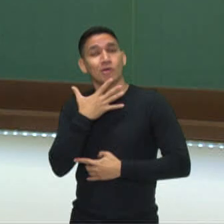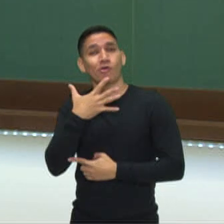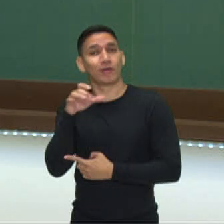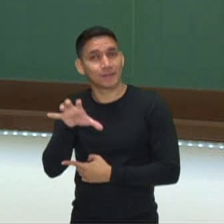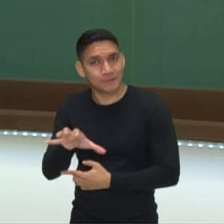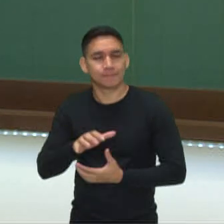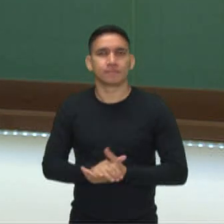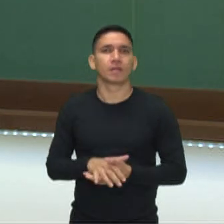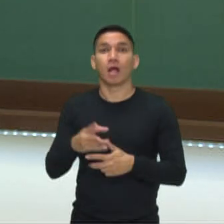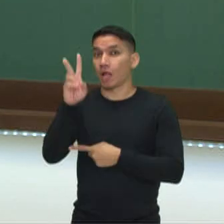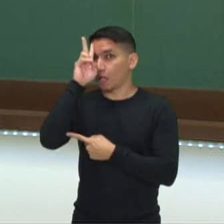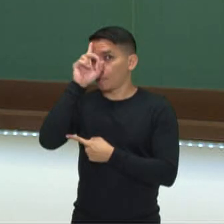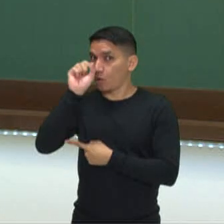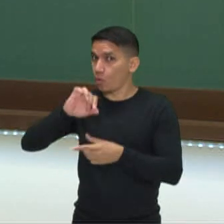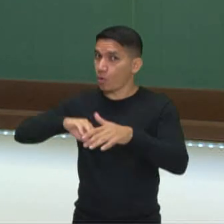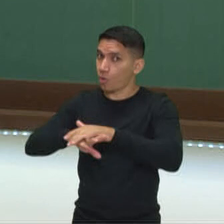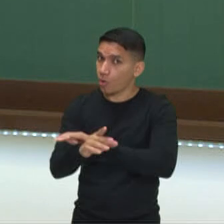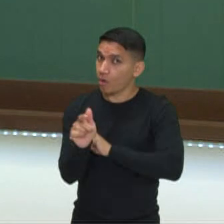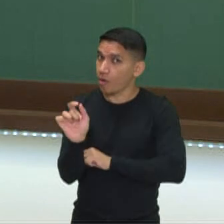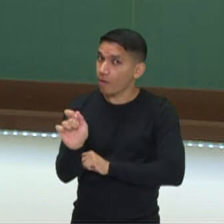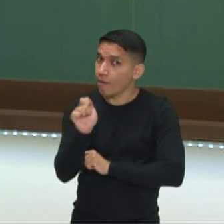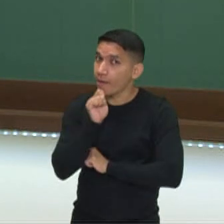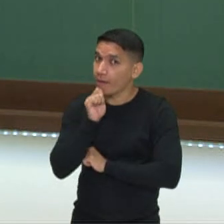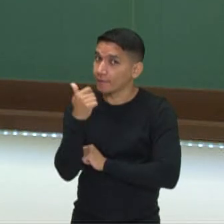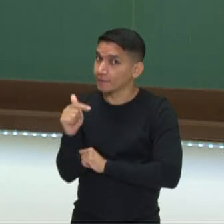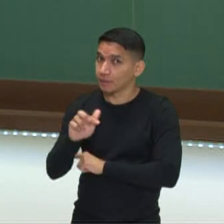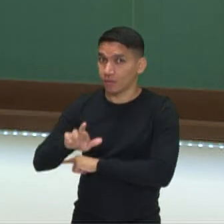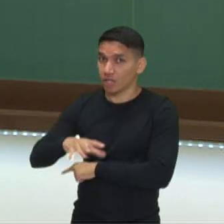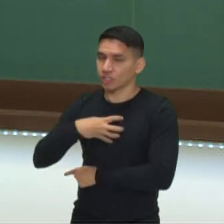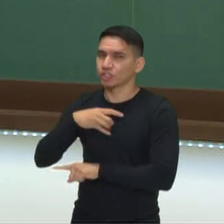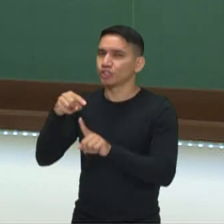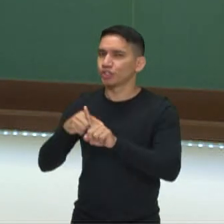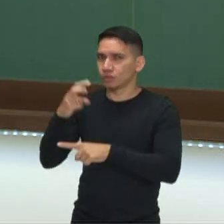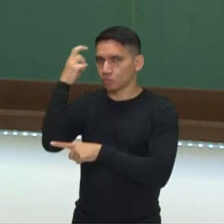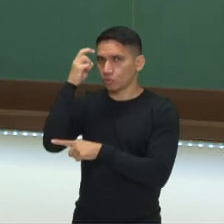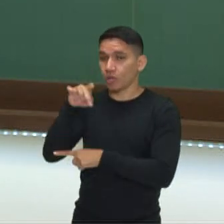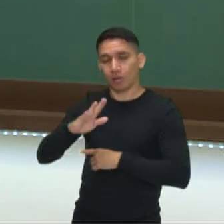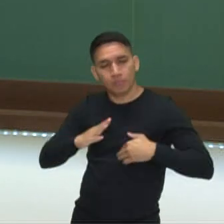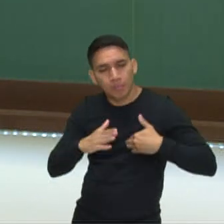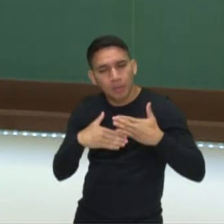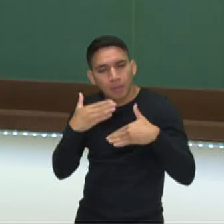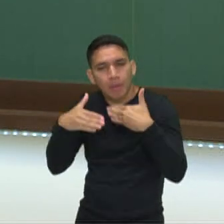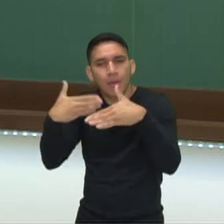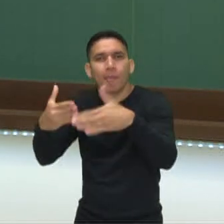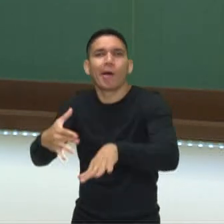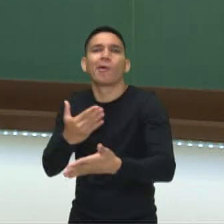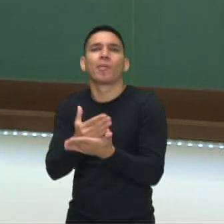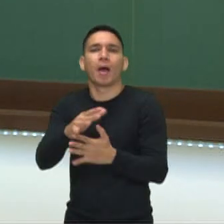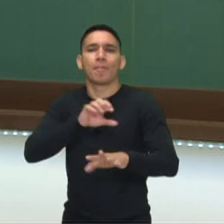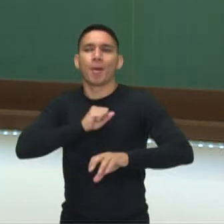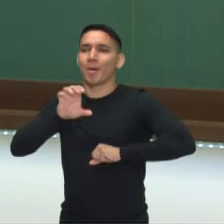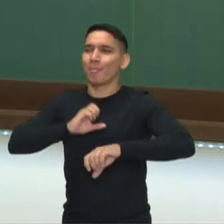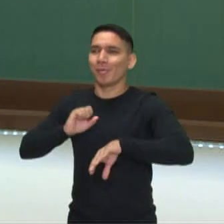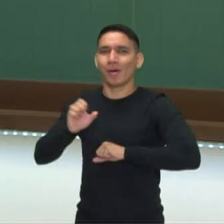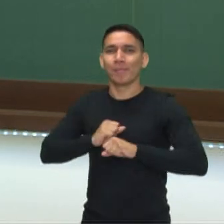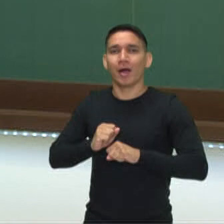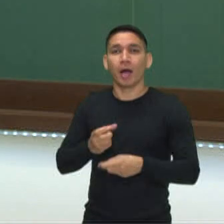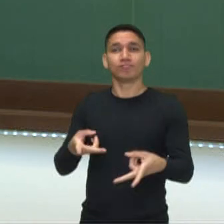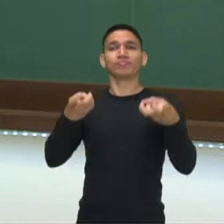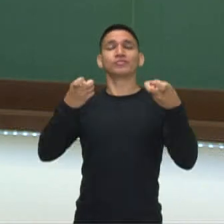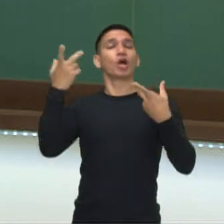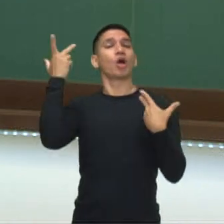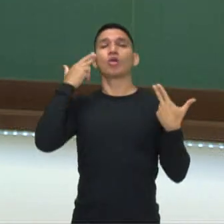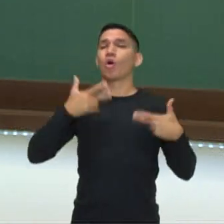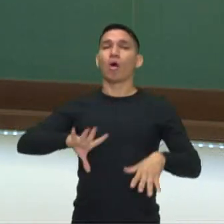que eles não eram acostumados com esse tipo de cultura e gradativamente eles começaram a assimilar e se tornar algo normal dentro